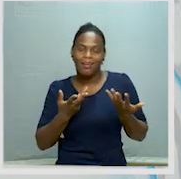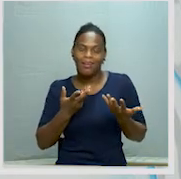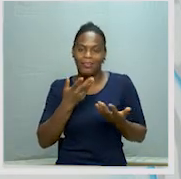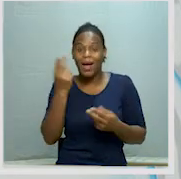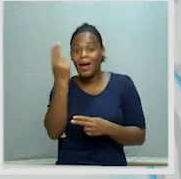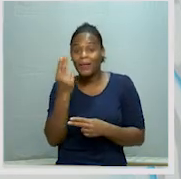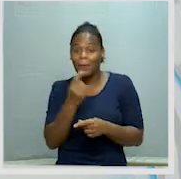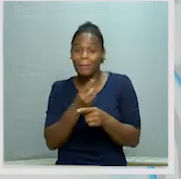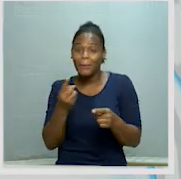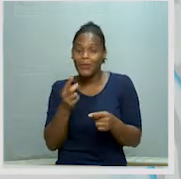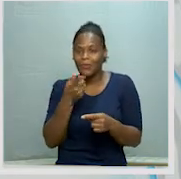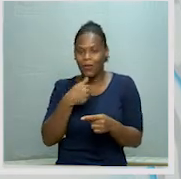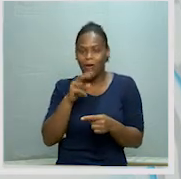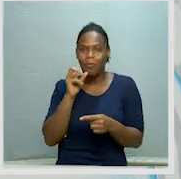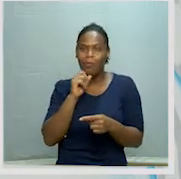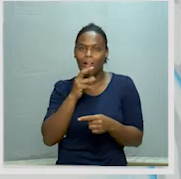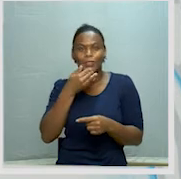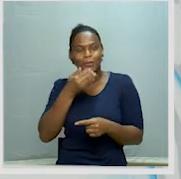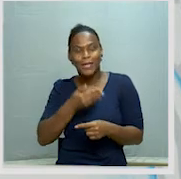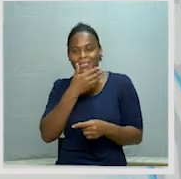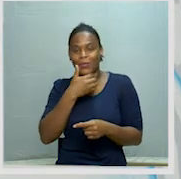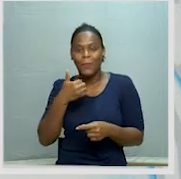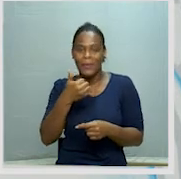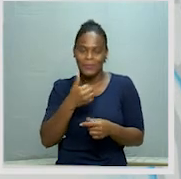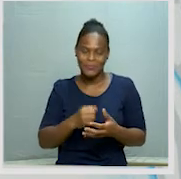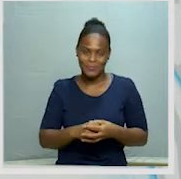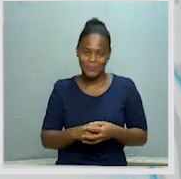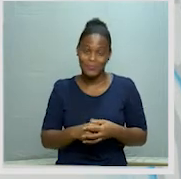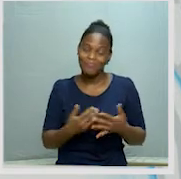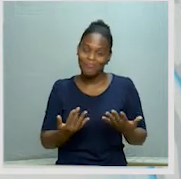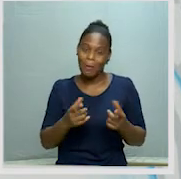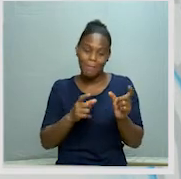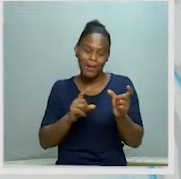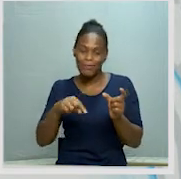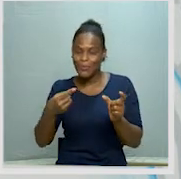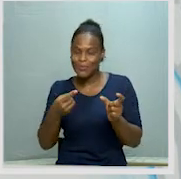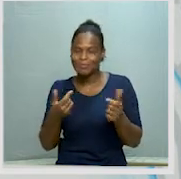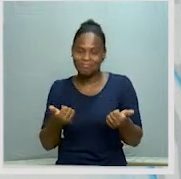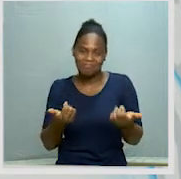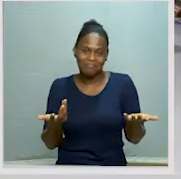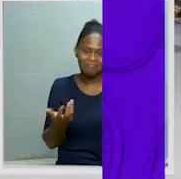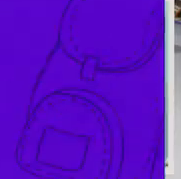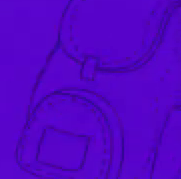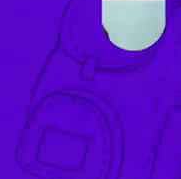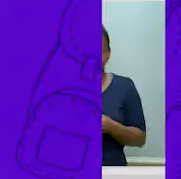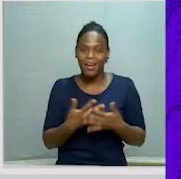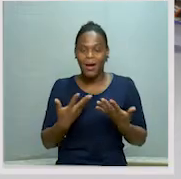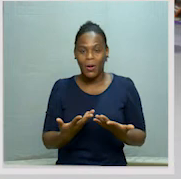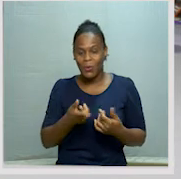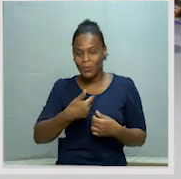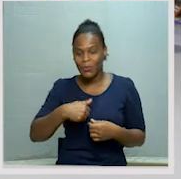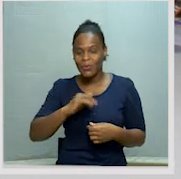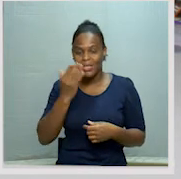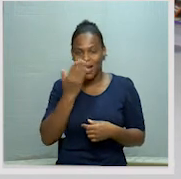arte porque passamos pela experiência do belo, experiência estética. Por outras palavras, é isso. Posto